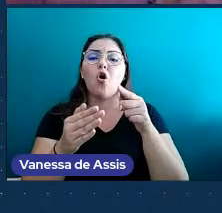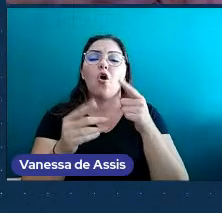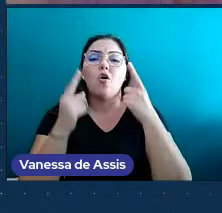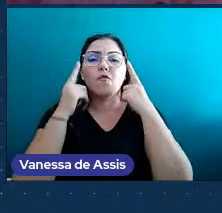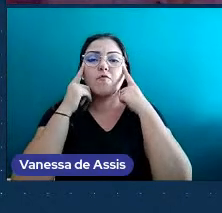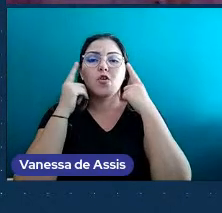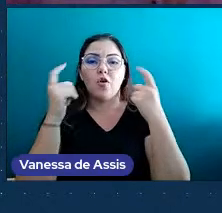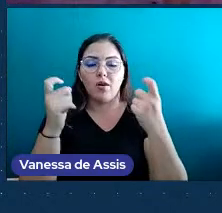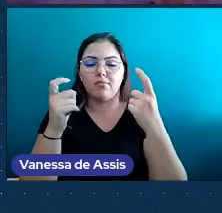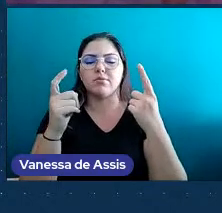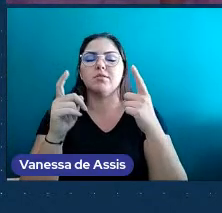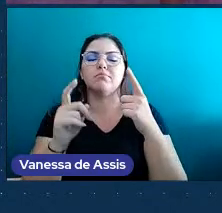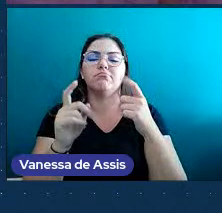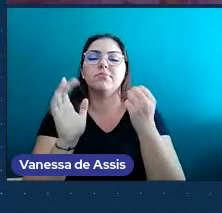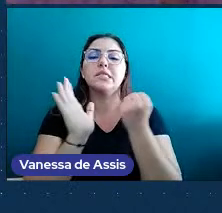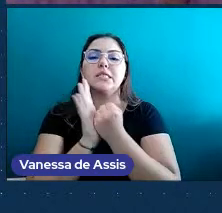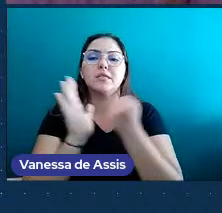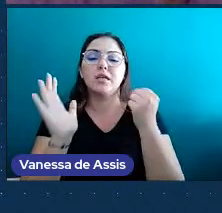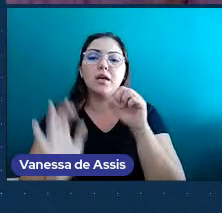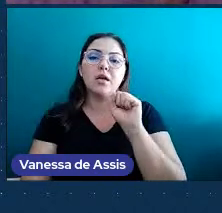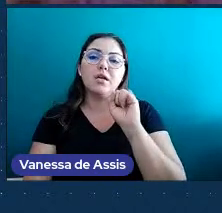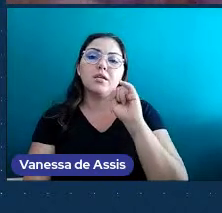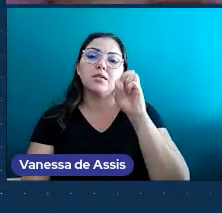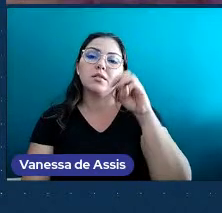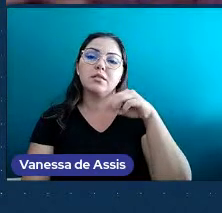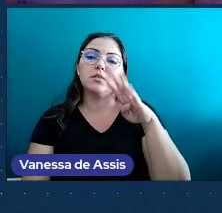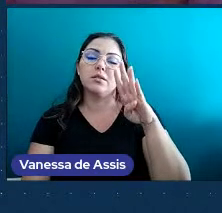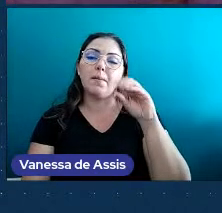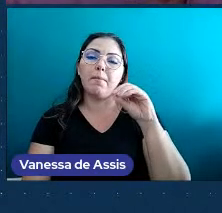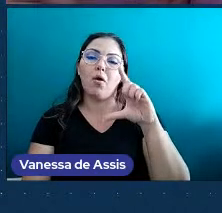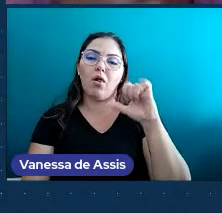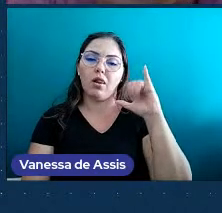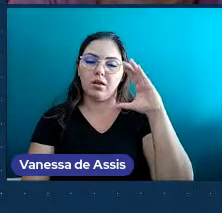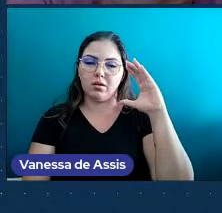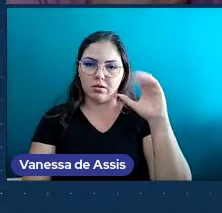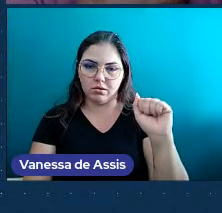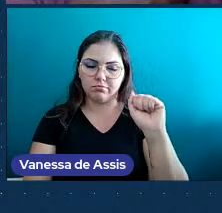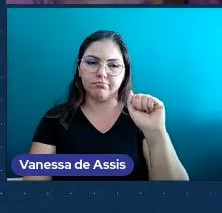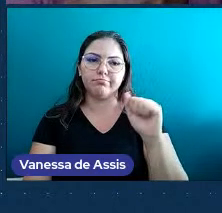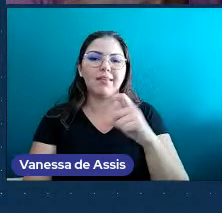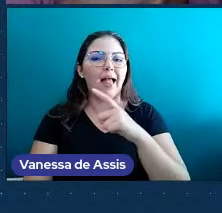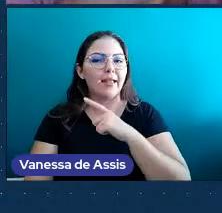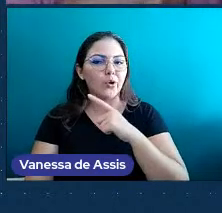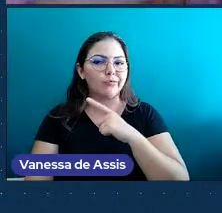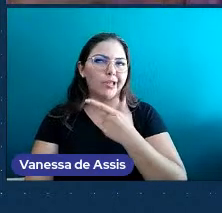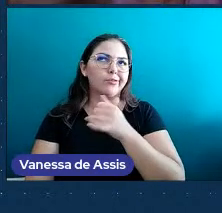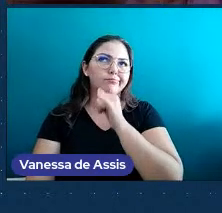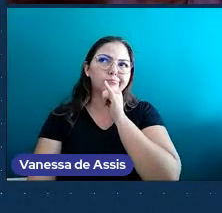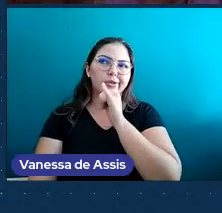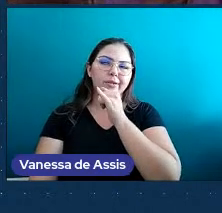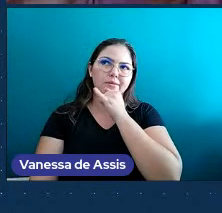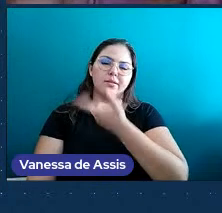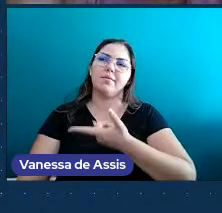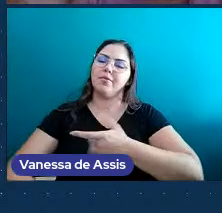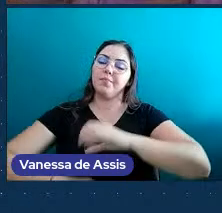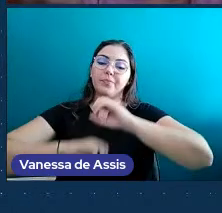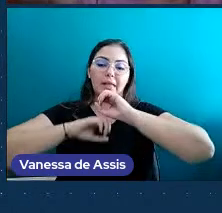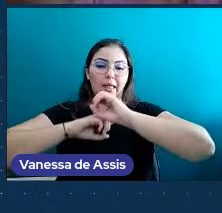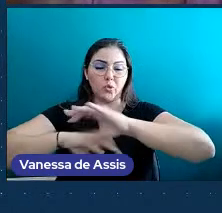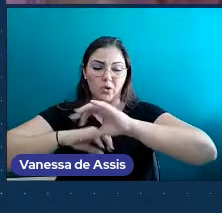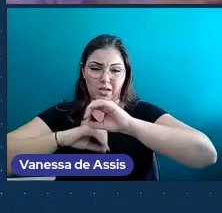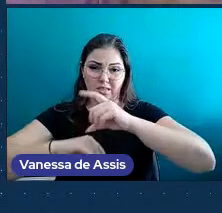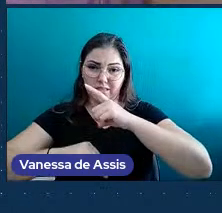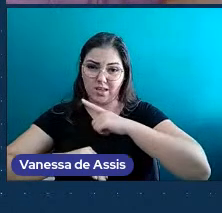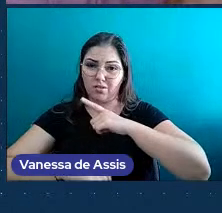eu tenho vários níveis educacionais, ou várias etapas, né, de educação. Essa violência, eu vou estudar